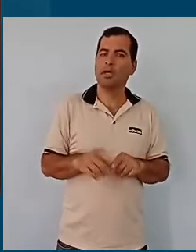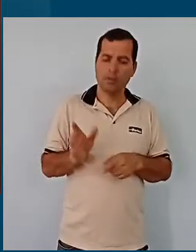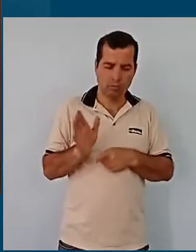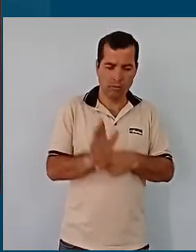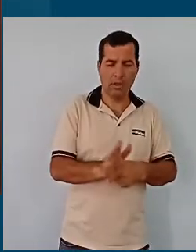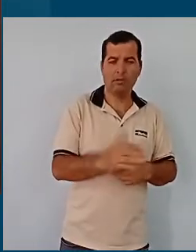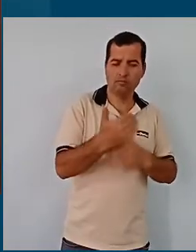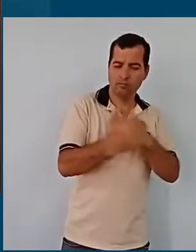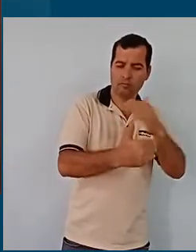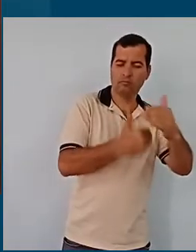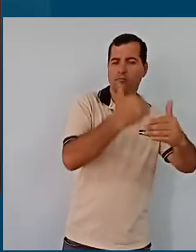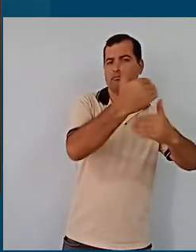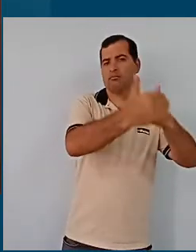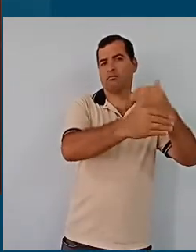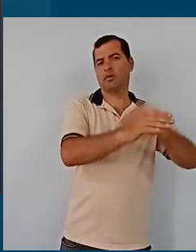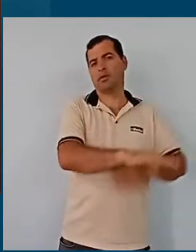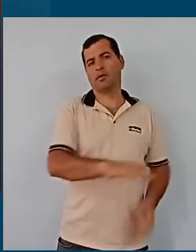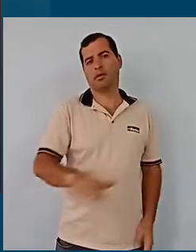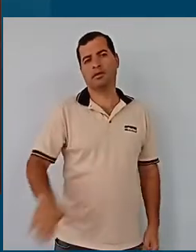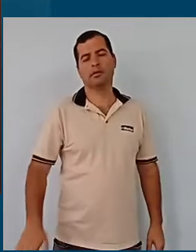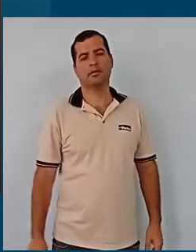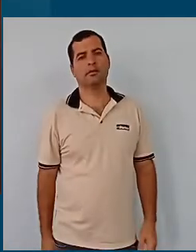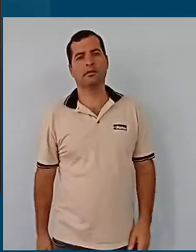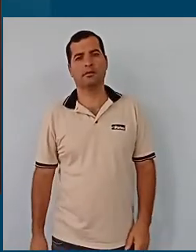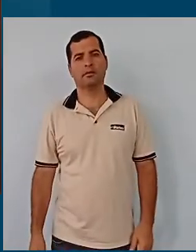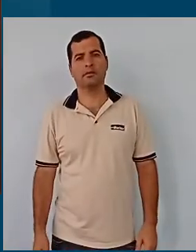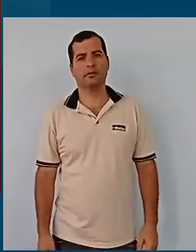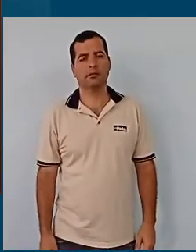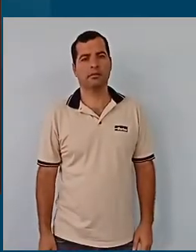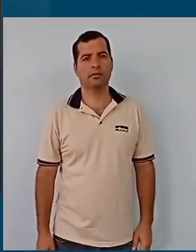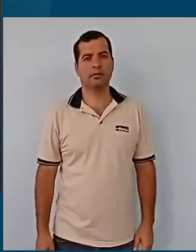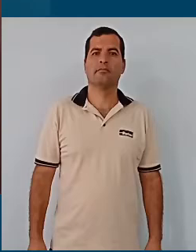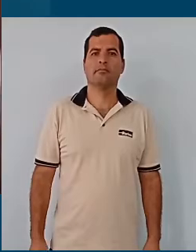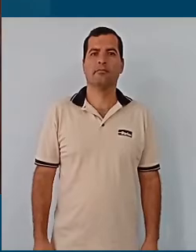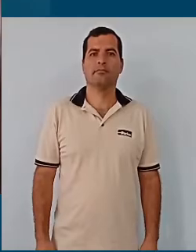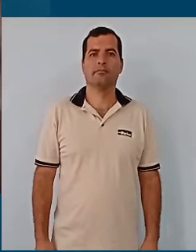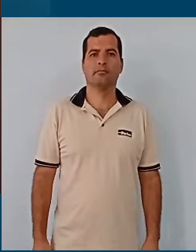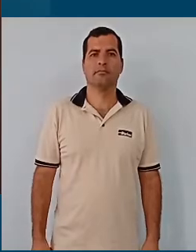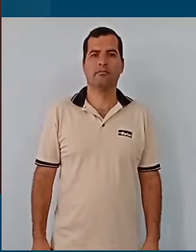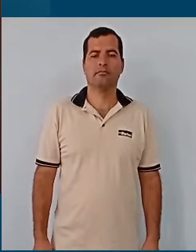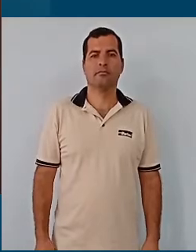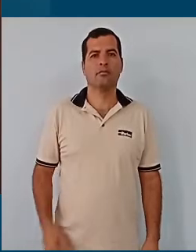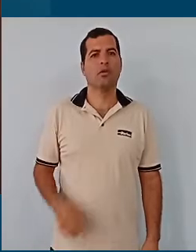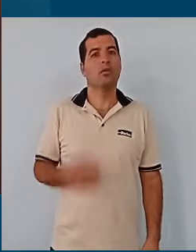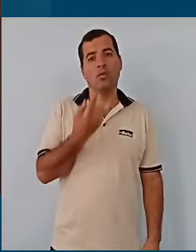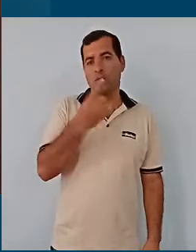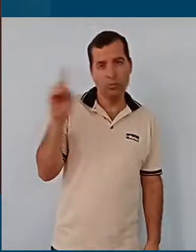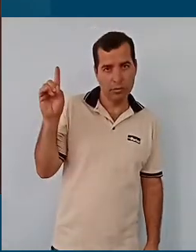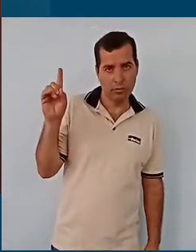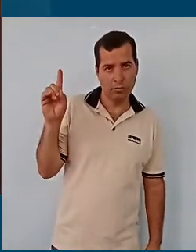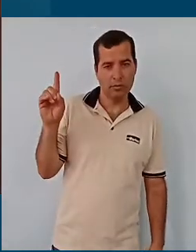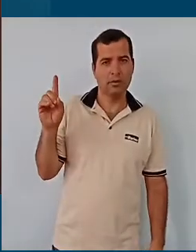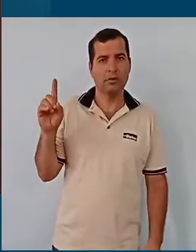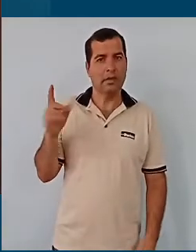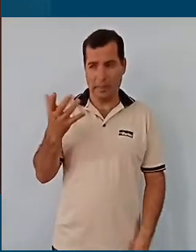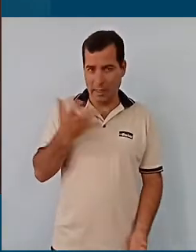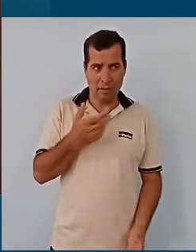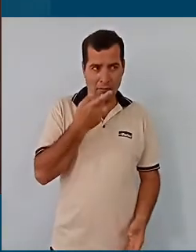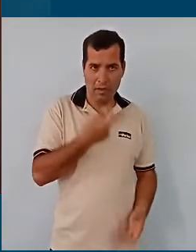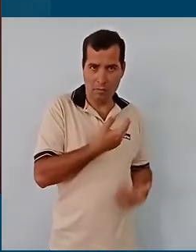possibilitando a formação nas crianças, né? Bom, e o último elemento, Liane, quer falar, por